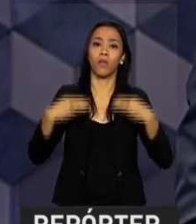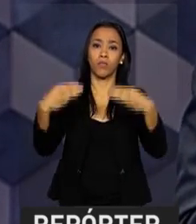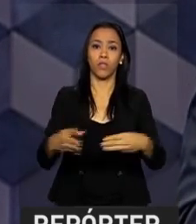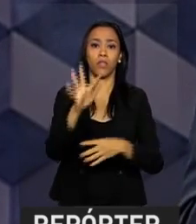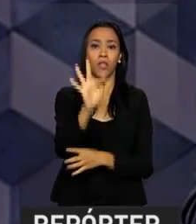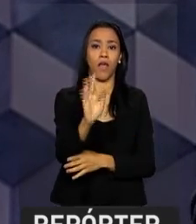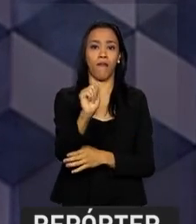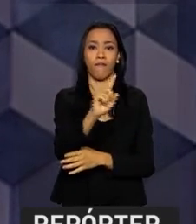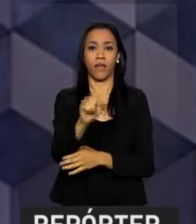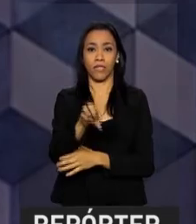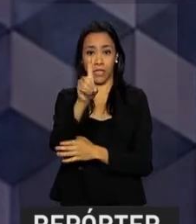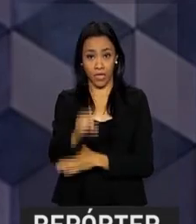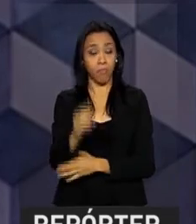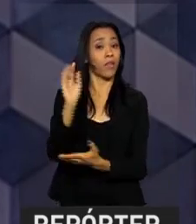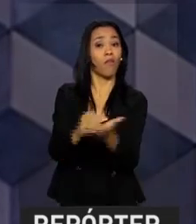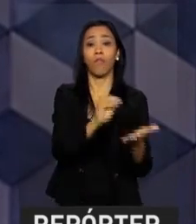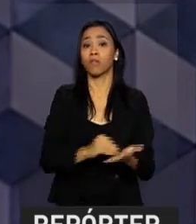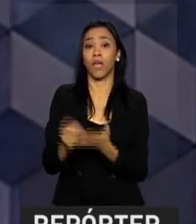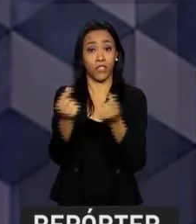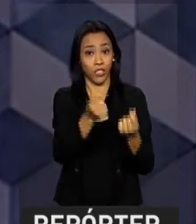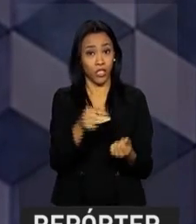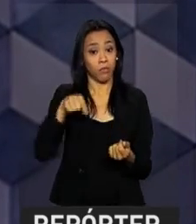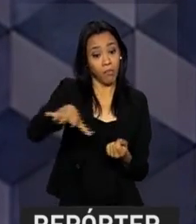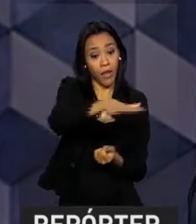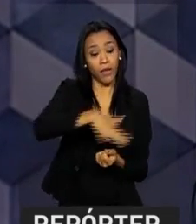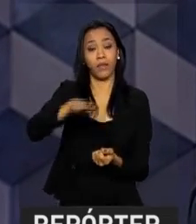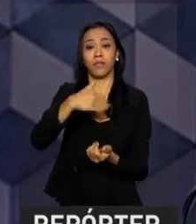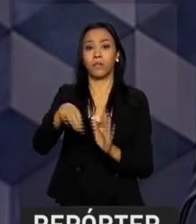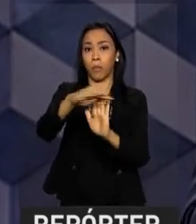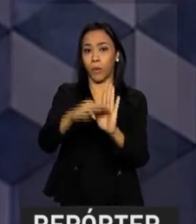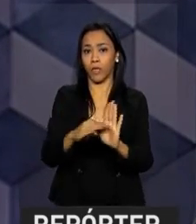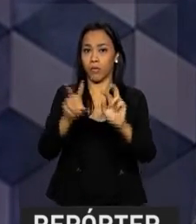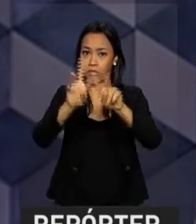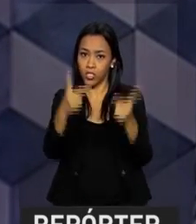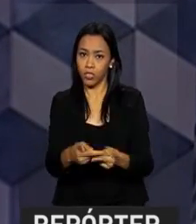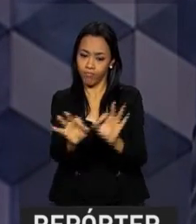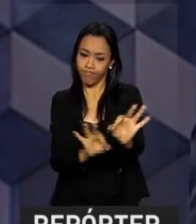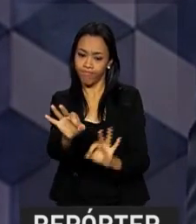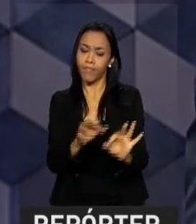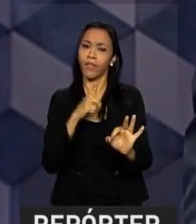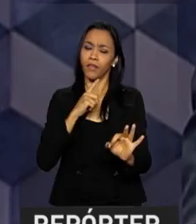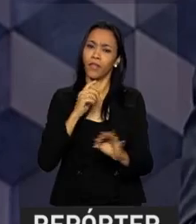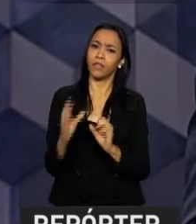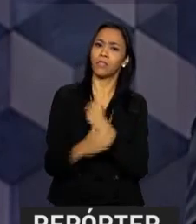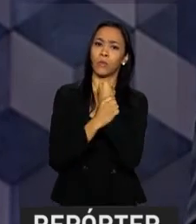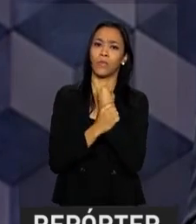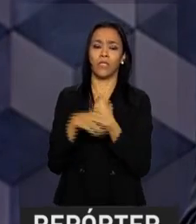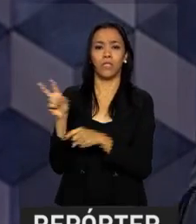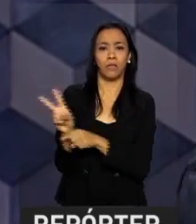recursos, para esses programas, realmente não faltem. É necessário você ter programas sólidos que dê segurança ao financiamento